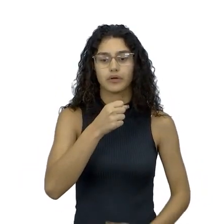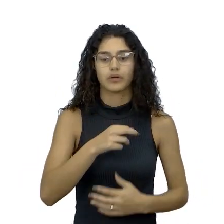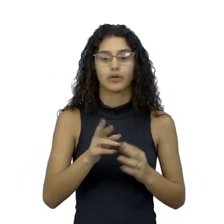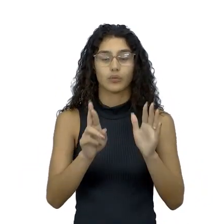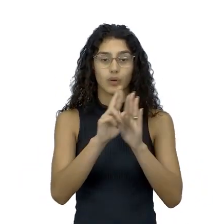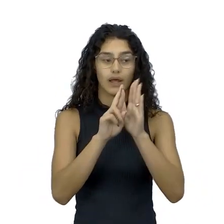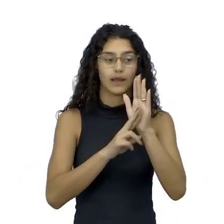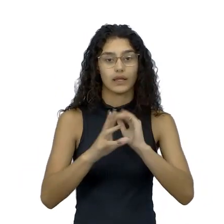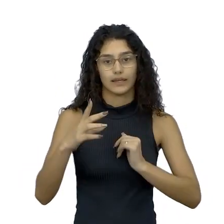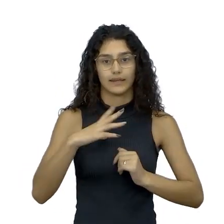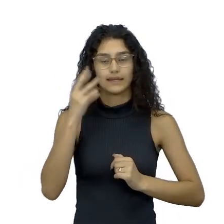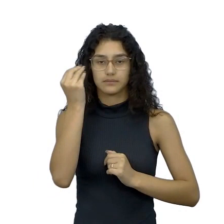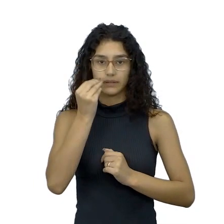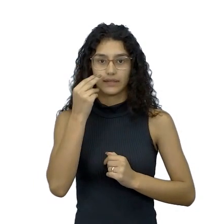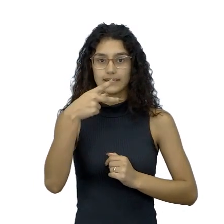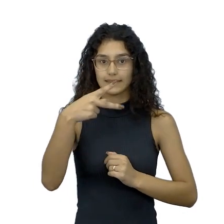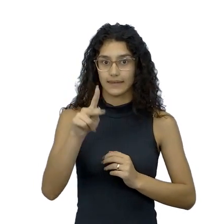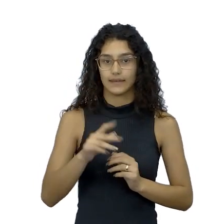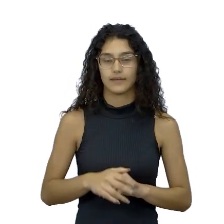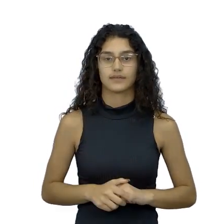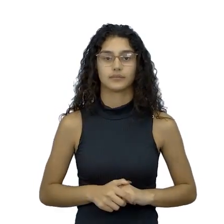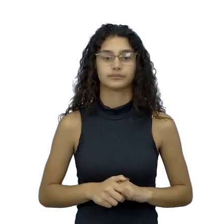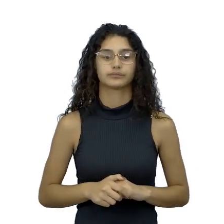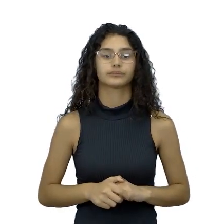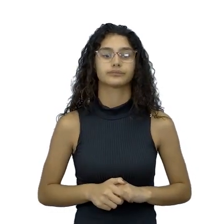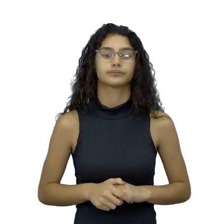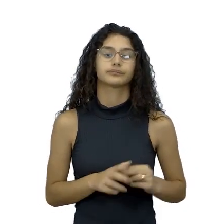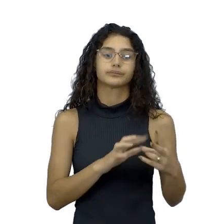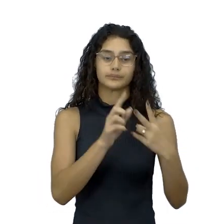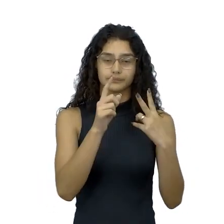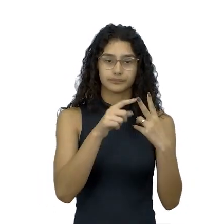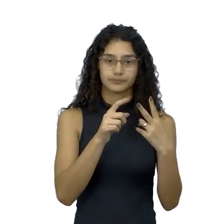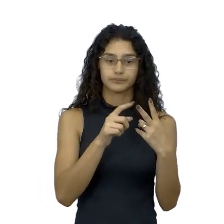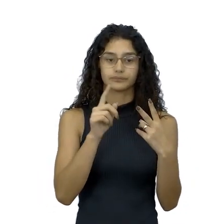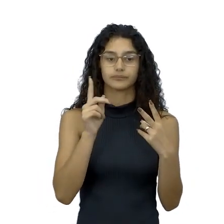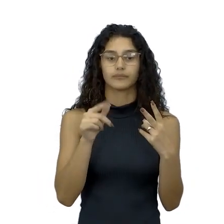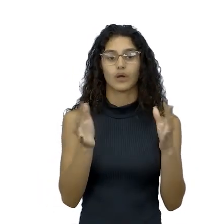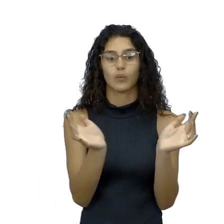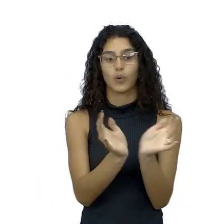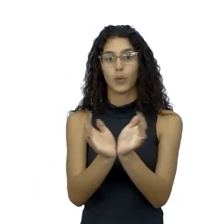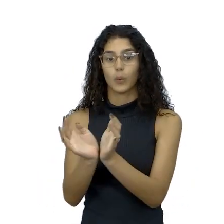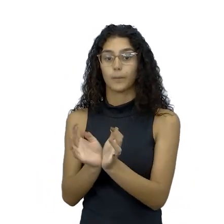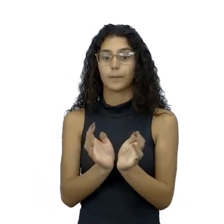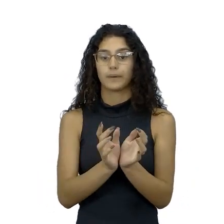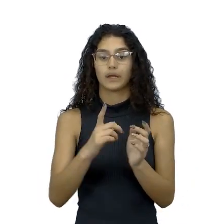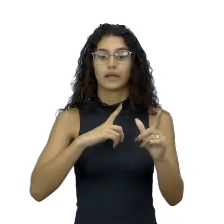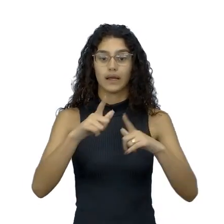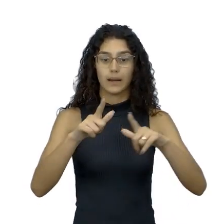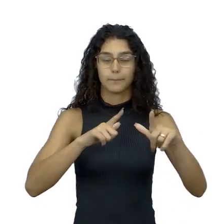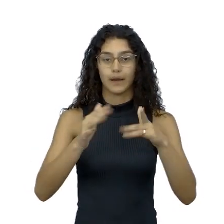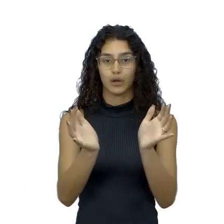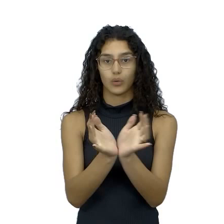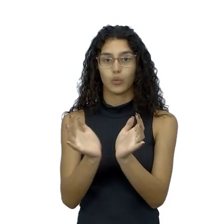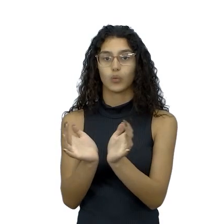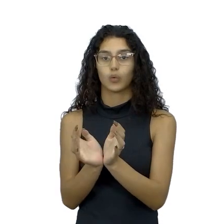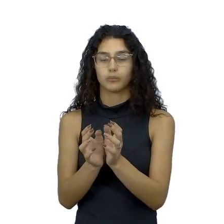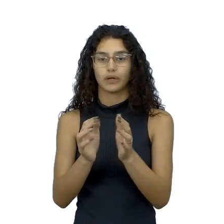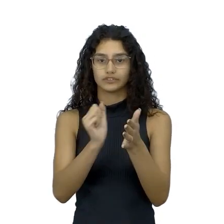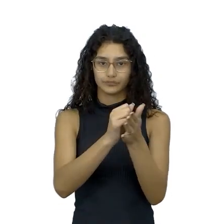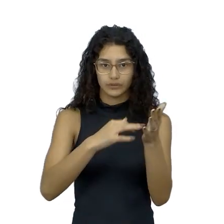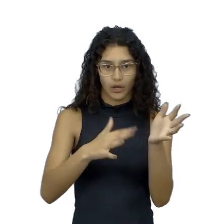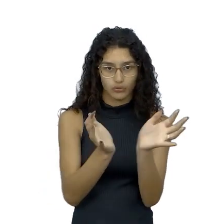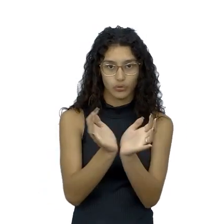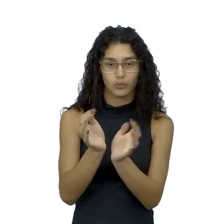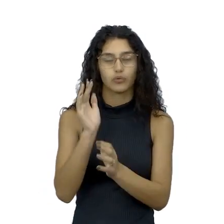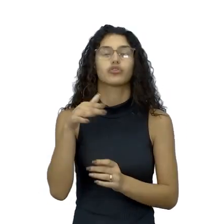de experiência deles, tá? Um segundo ponto é agrupamentos produtivos e trabalho em grupo. Também vimos, e a gente também já vem